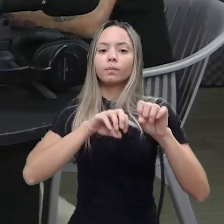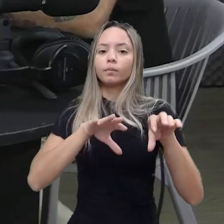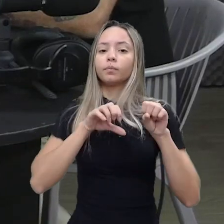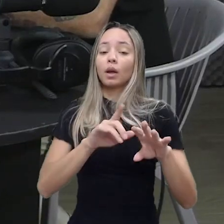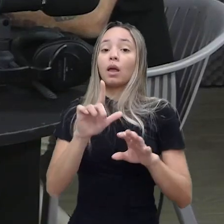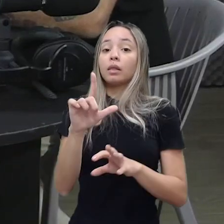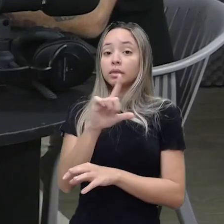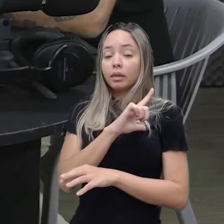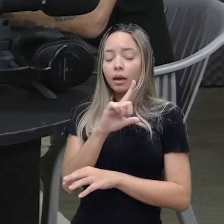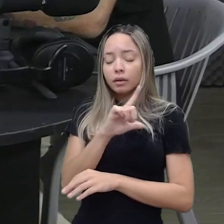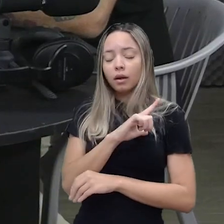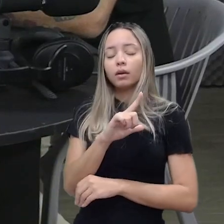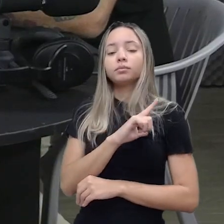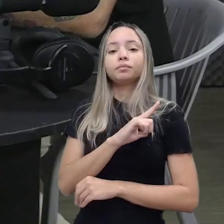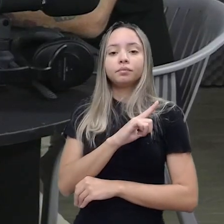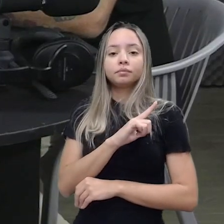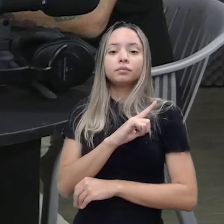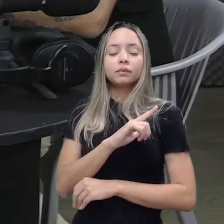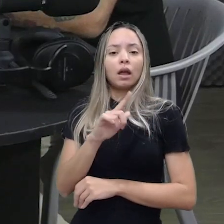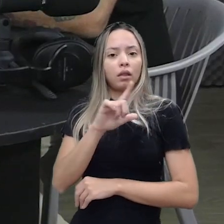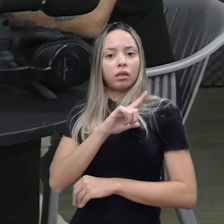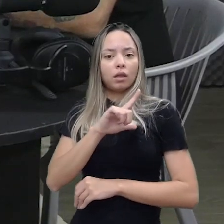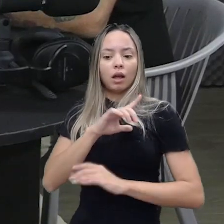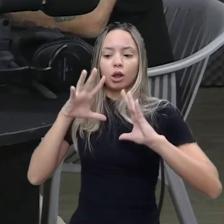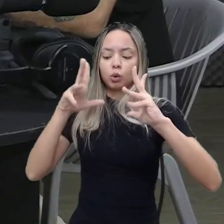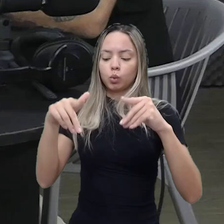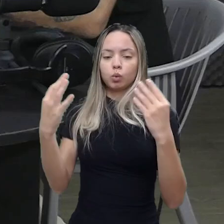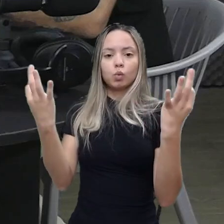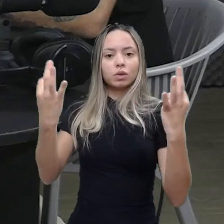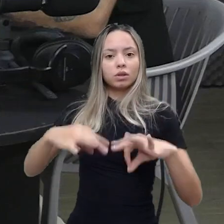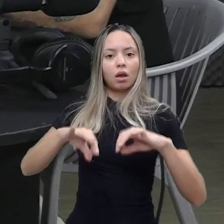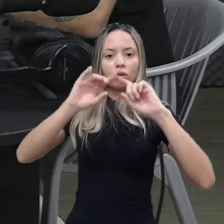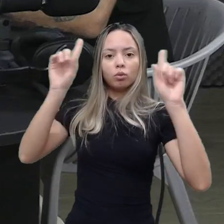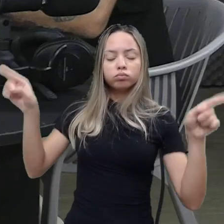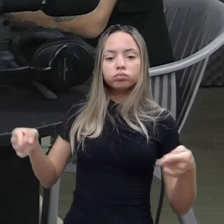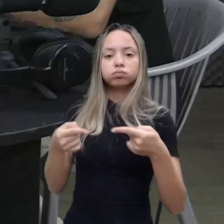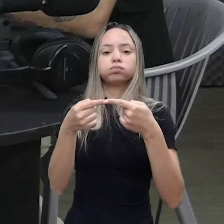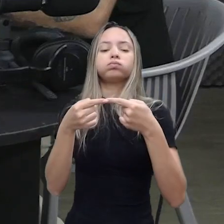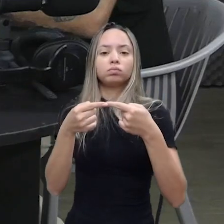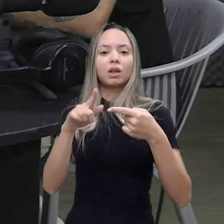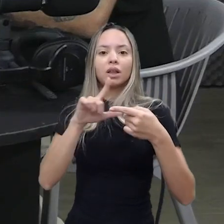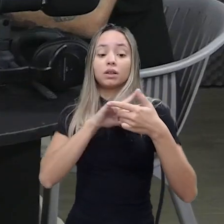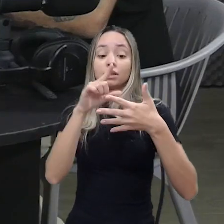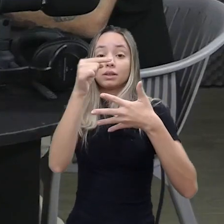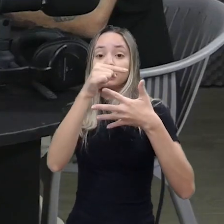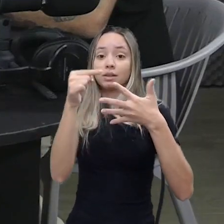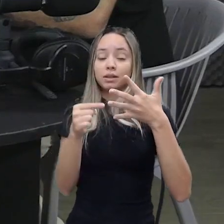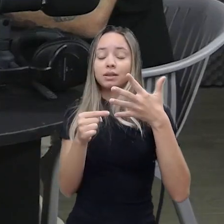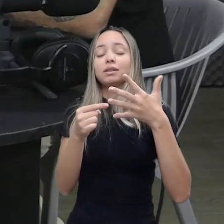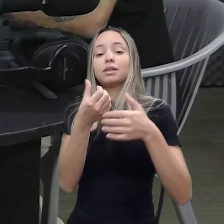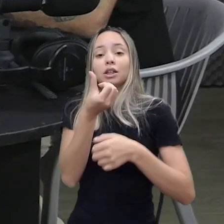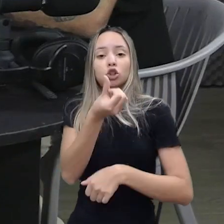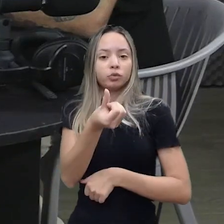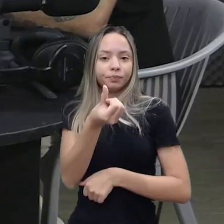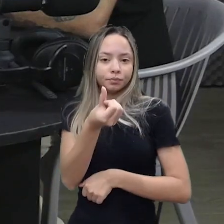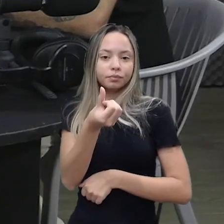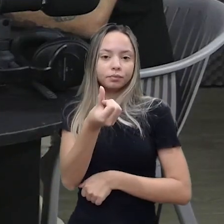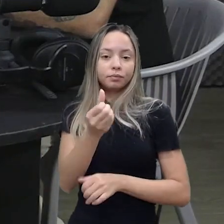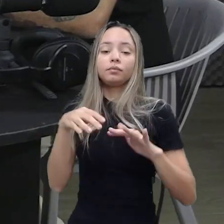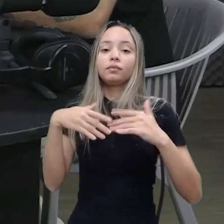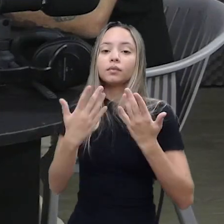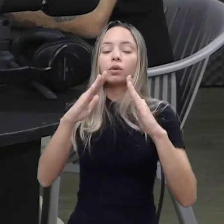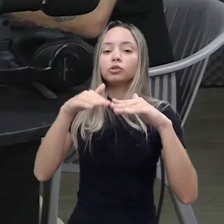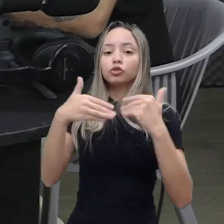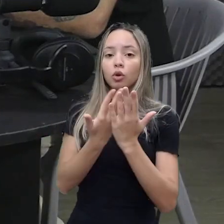possam ter essas dimensões, né, pelo menos essas 6 dimensões aí da acessibilidade assegurada. Então, a escola é